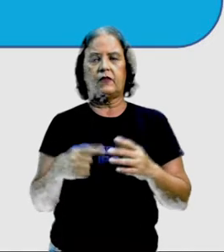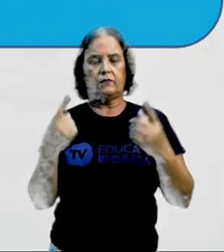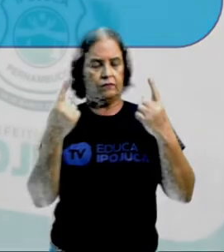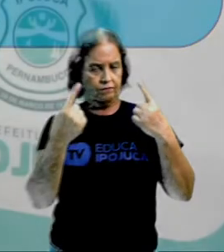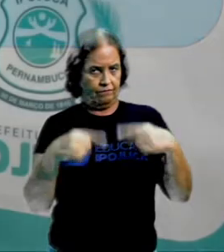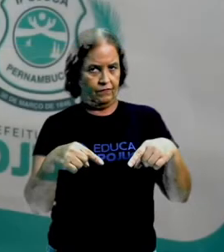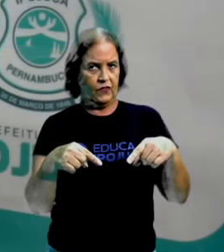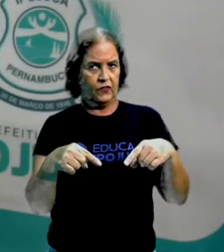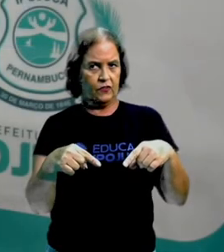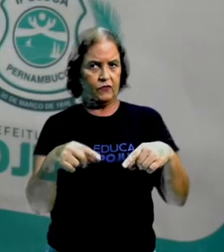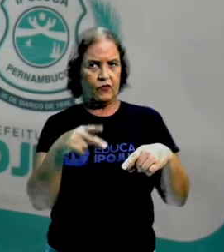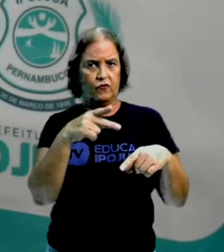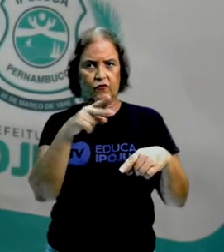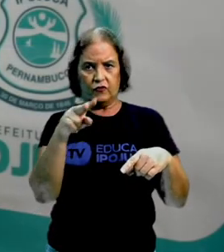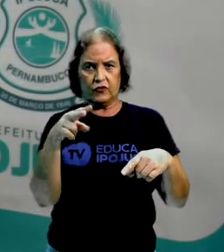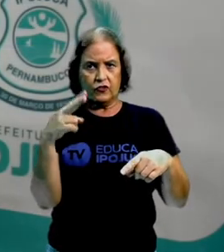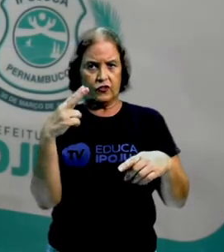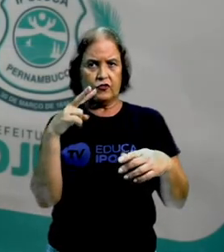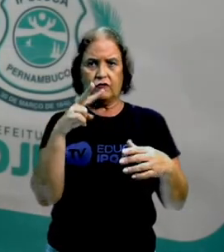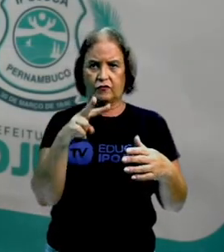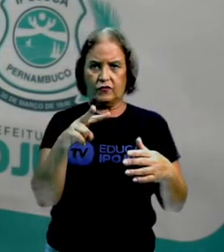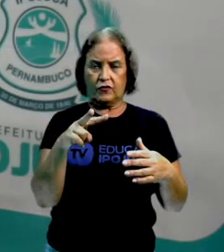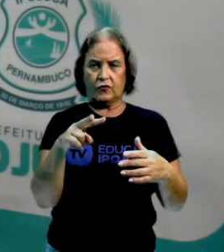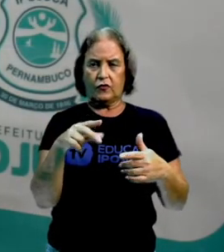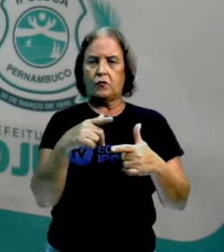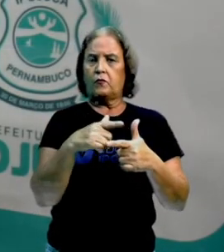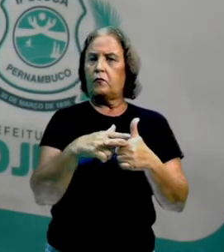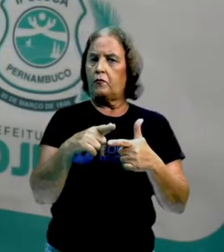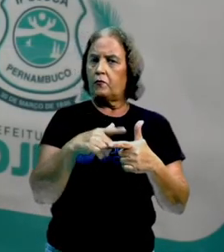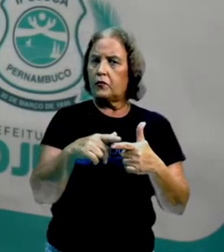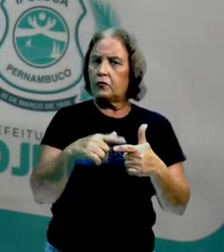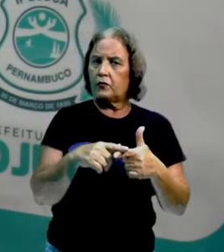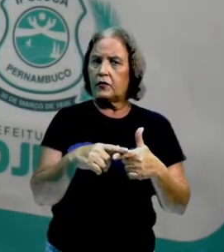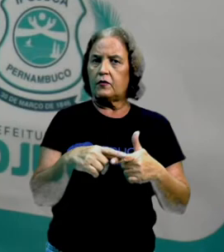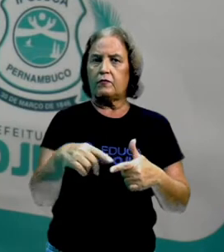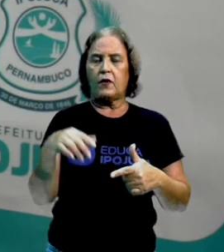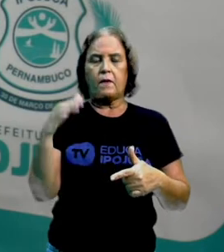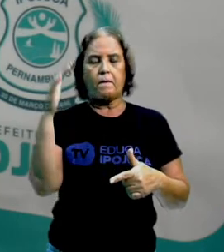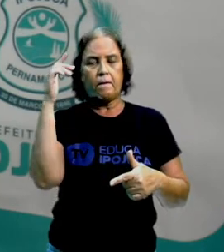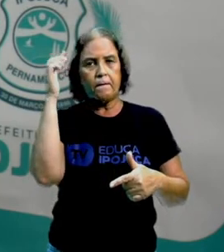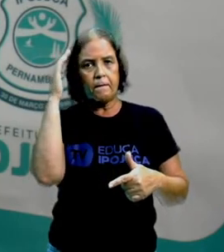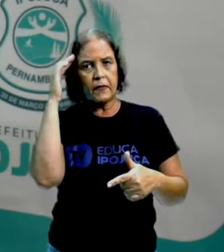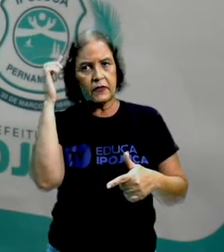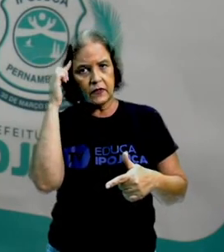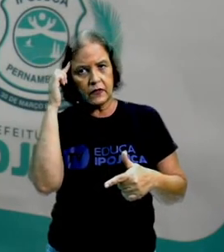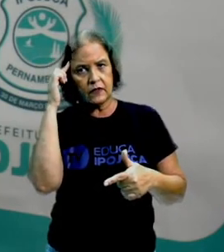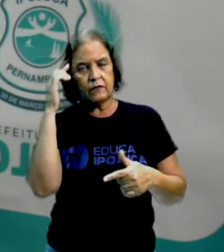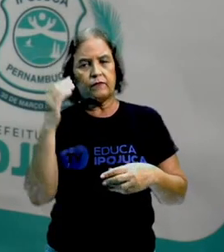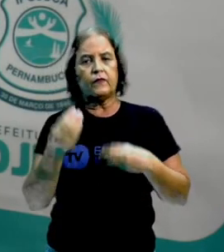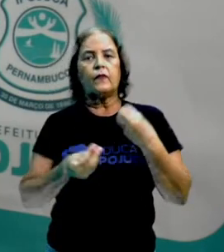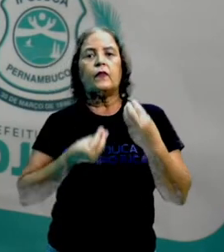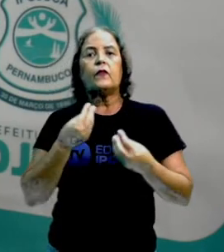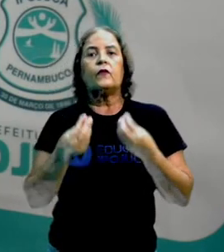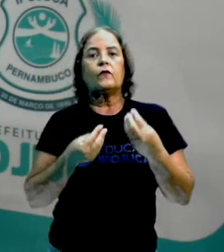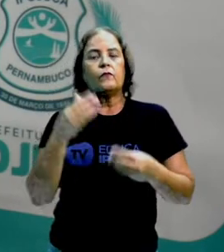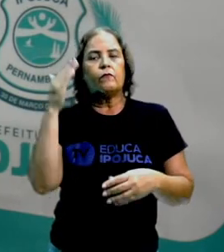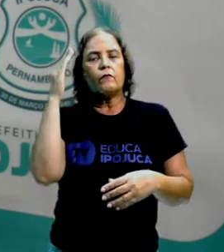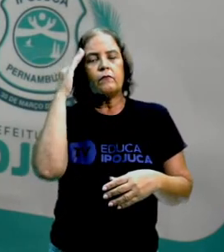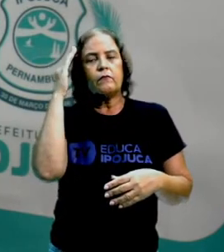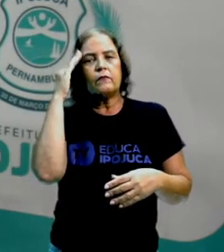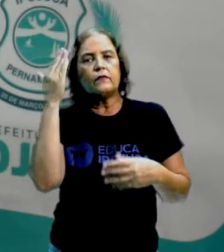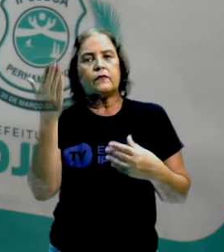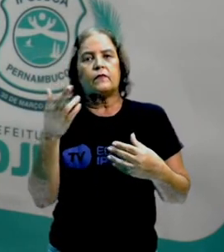Desafio. Vocês visualizaram que a situação, o problema aqui é raciocinar, pensar. E como é que você vai pensar